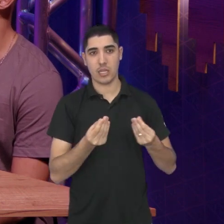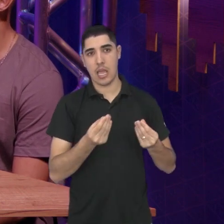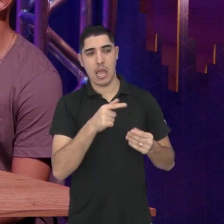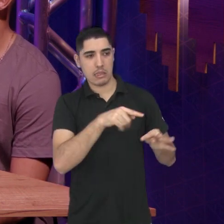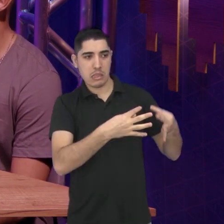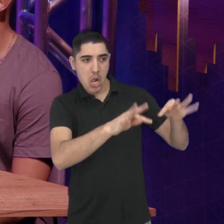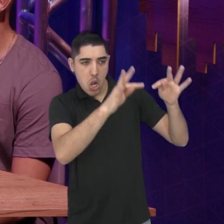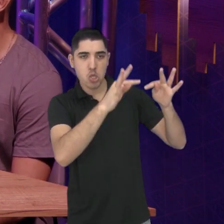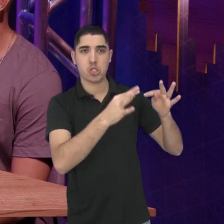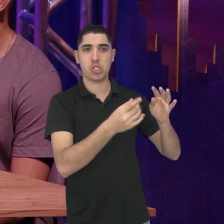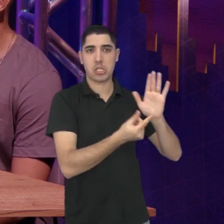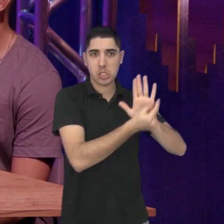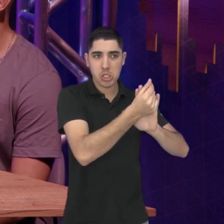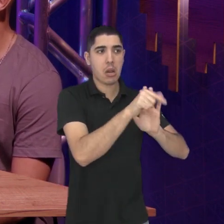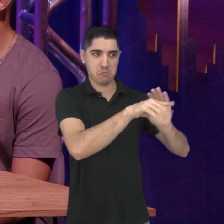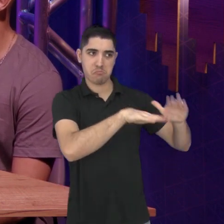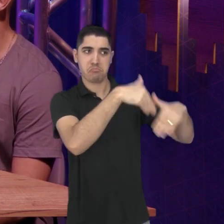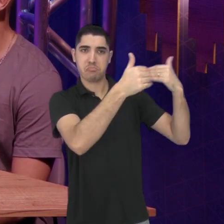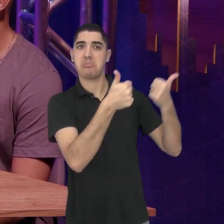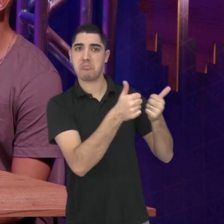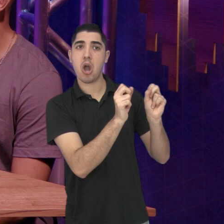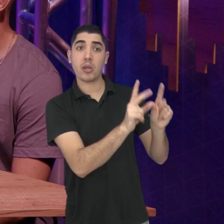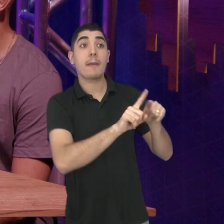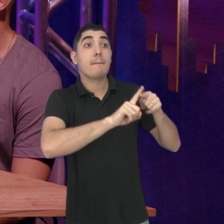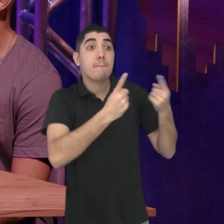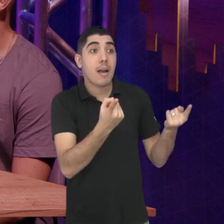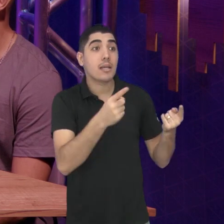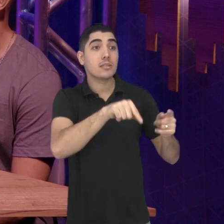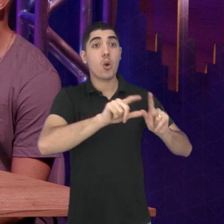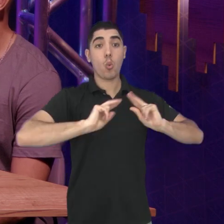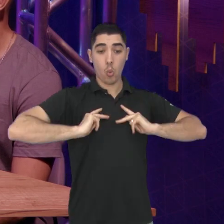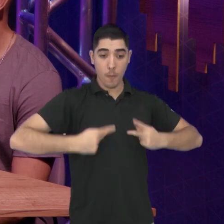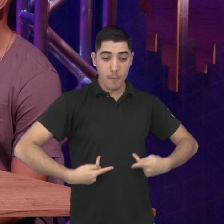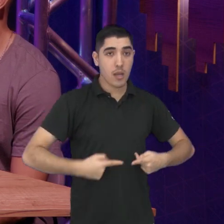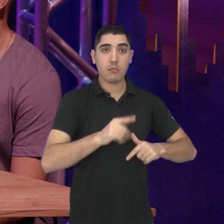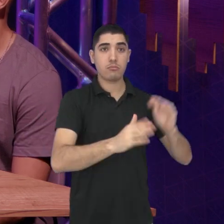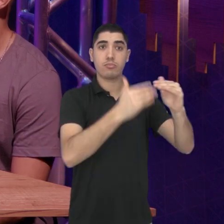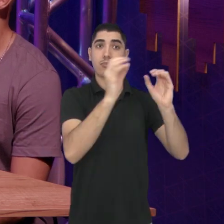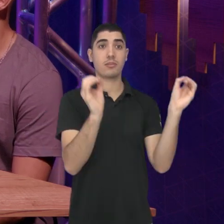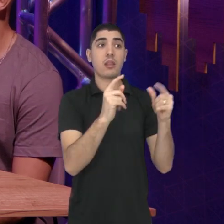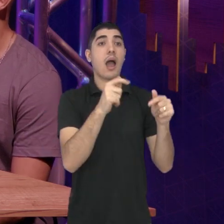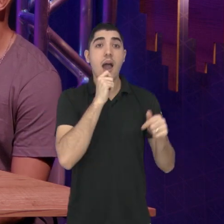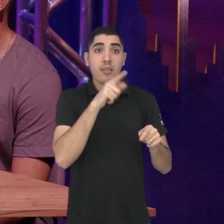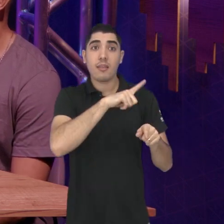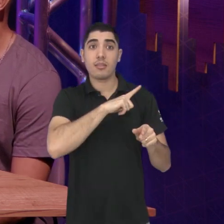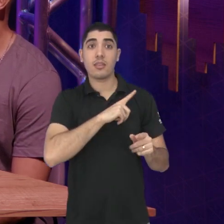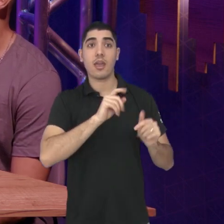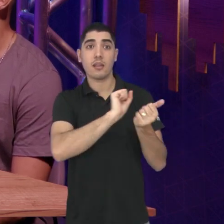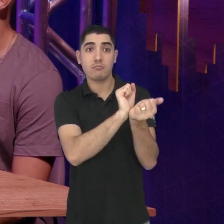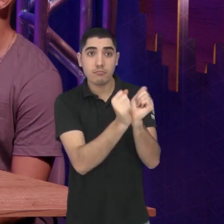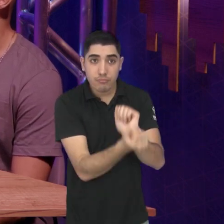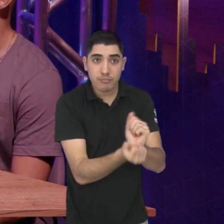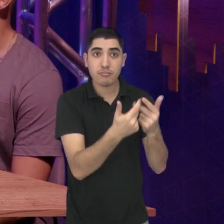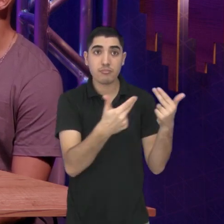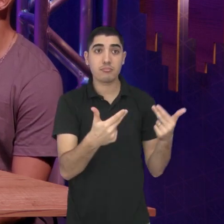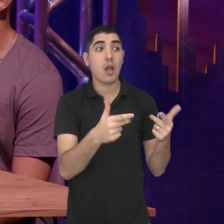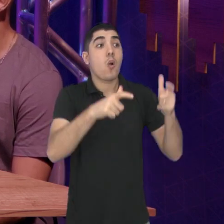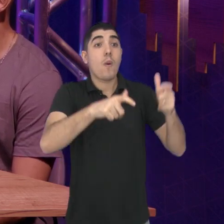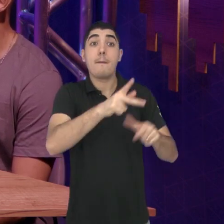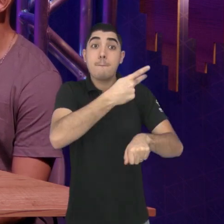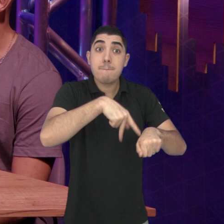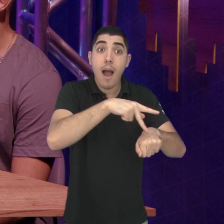o tecnológico, não evolui numa forma humana, né? Então, assim, é muita escravidão em